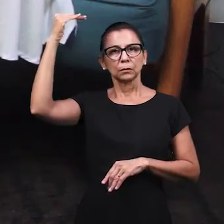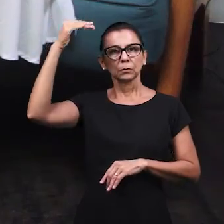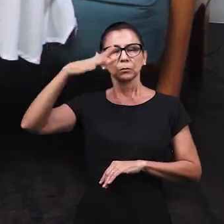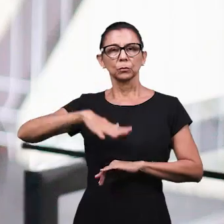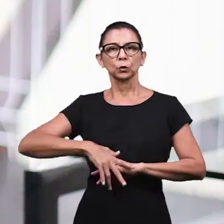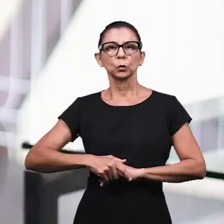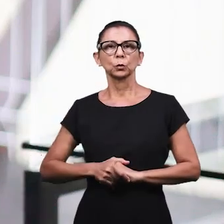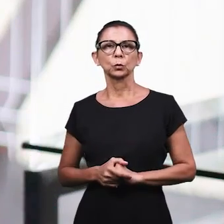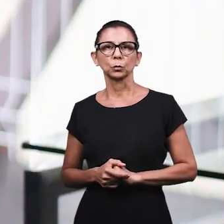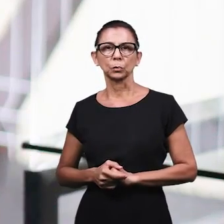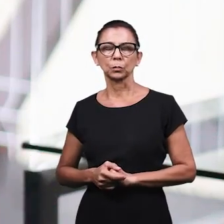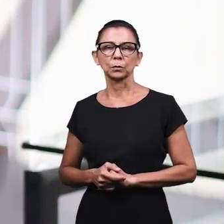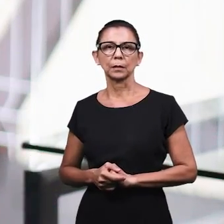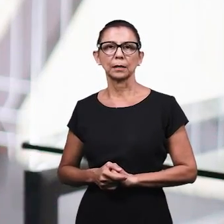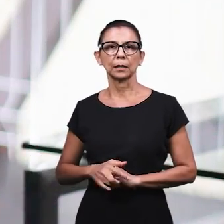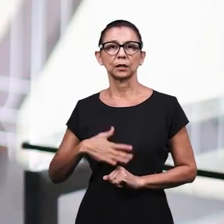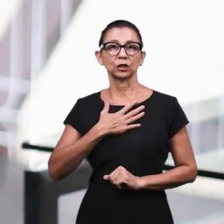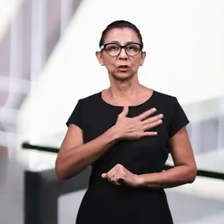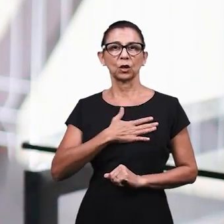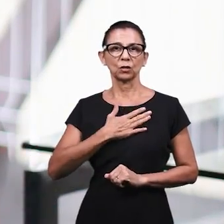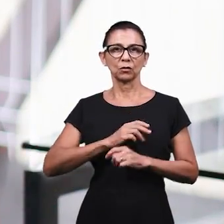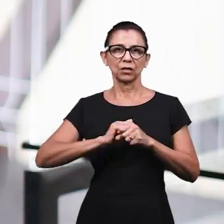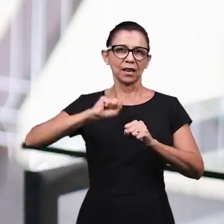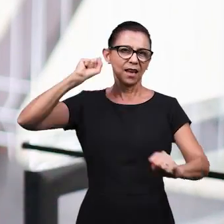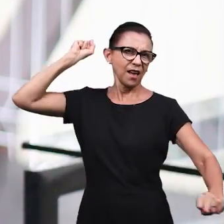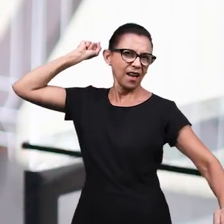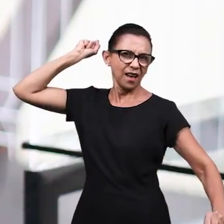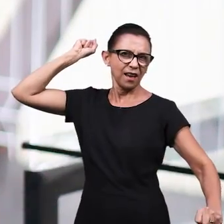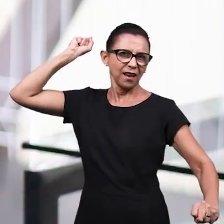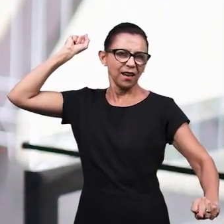adultos são muito envolvidos com heróis,